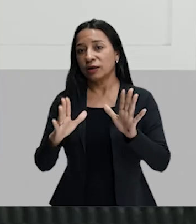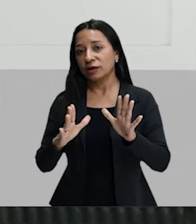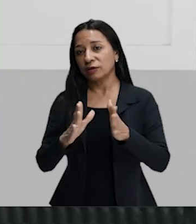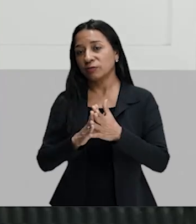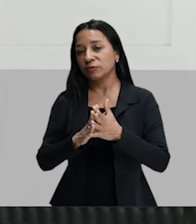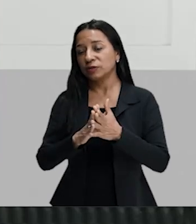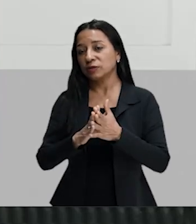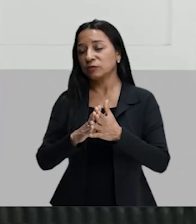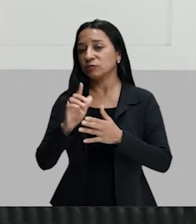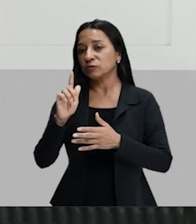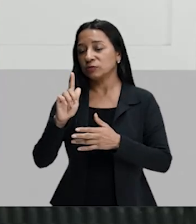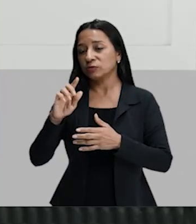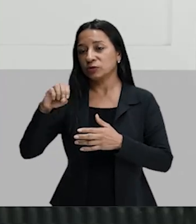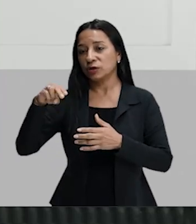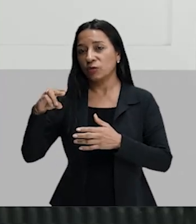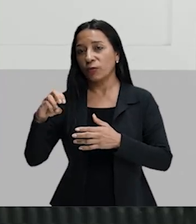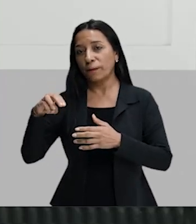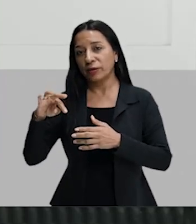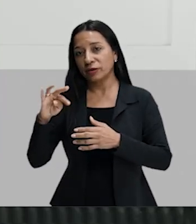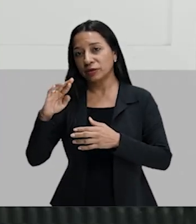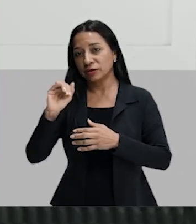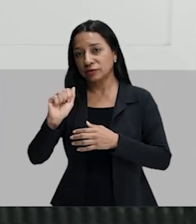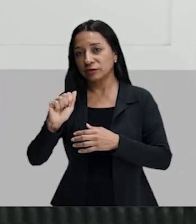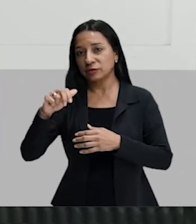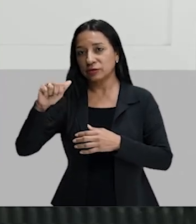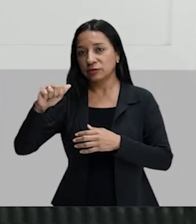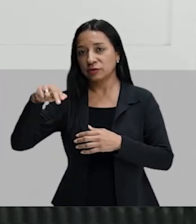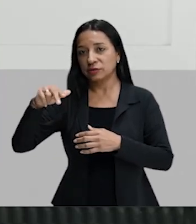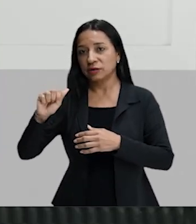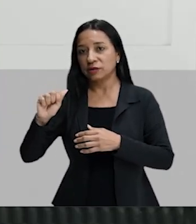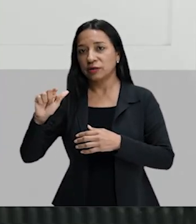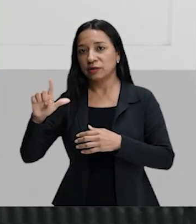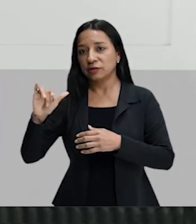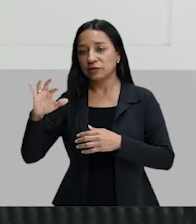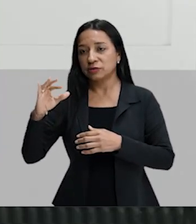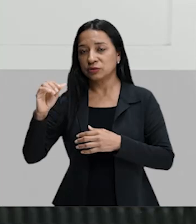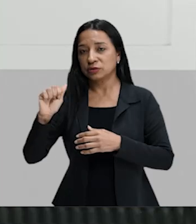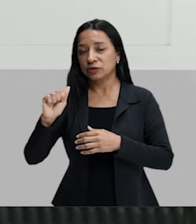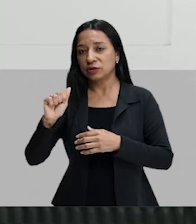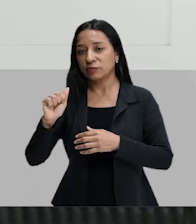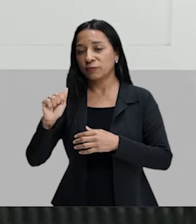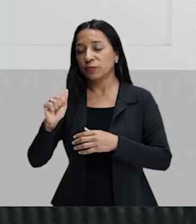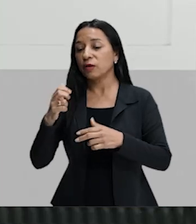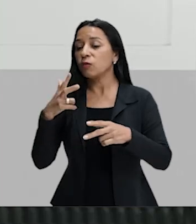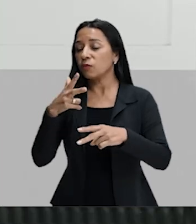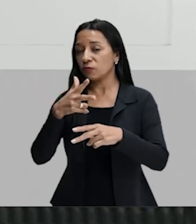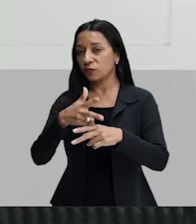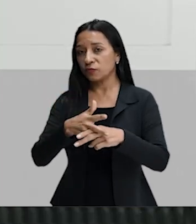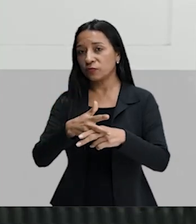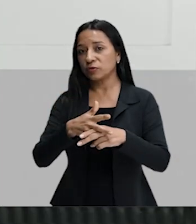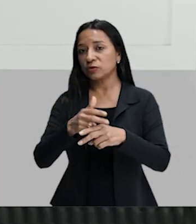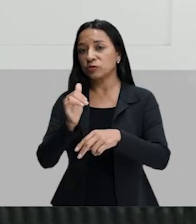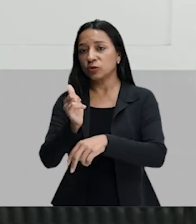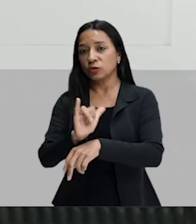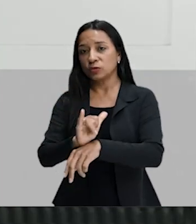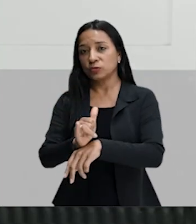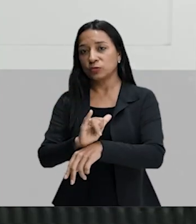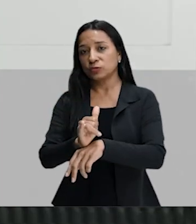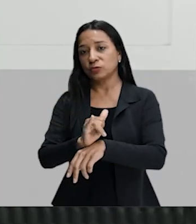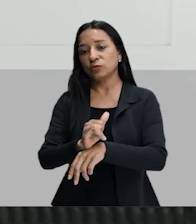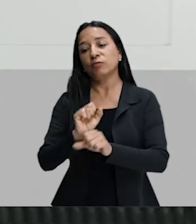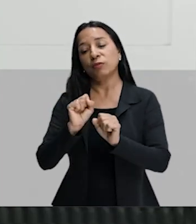né? Os vídeos estão disponíveis para vocês lá no canal do YouTube da plataforma Gonçalves Dias. Assistam, vamos